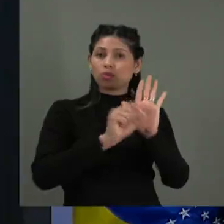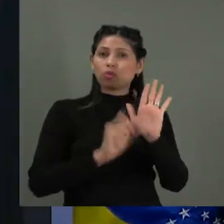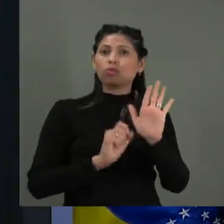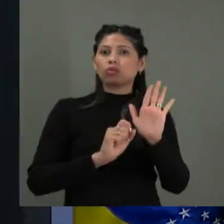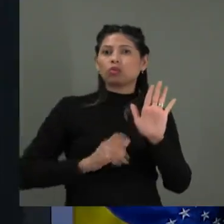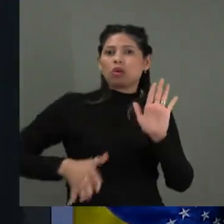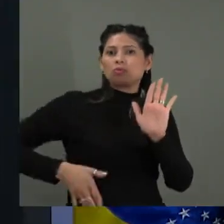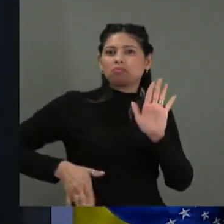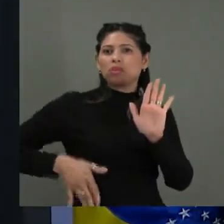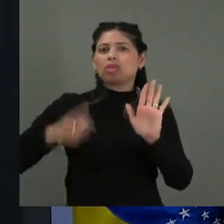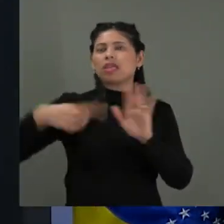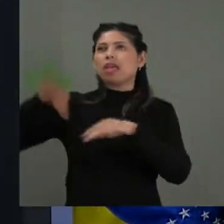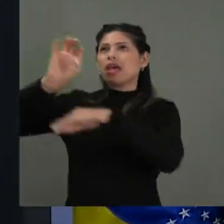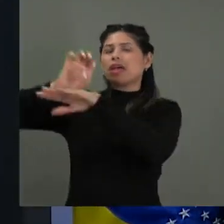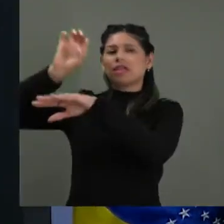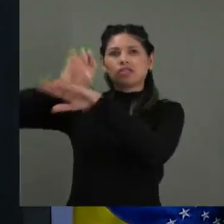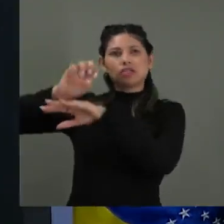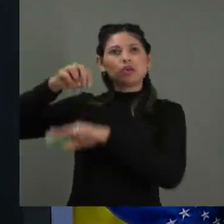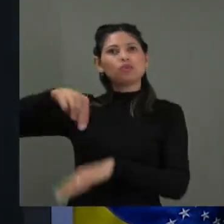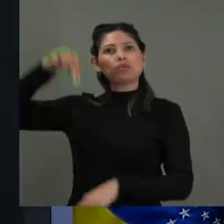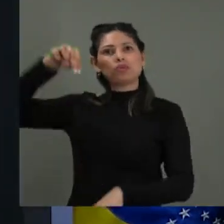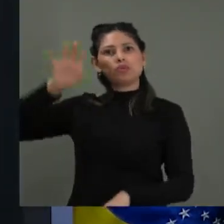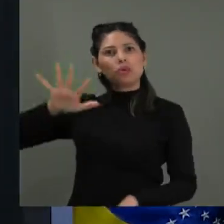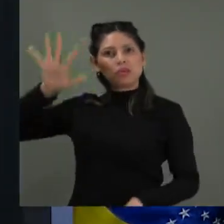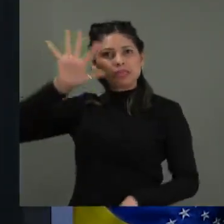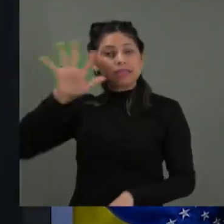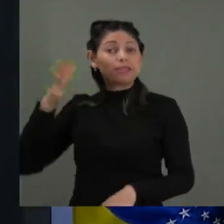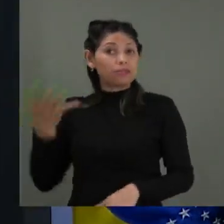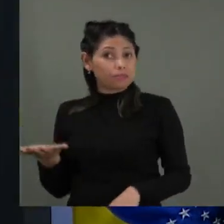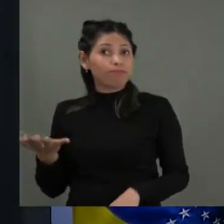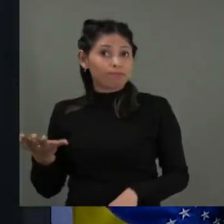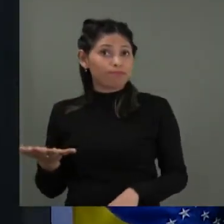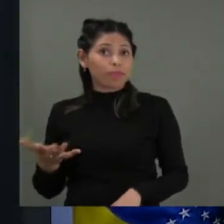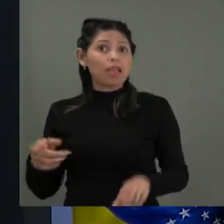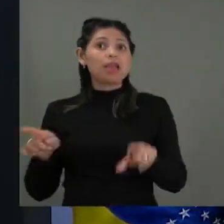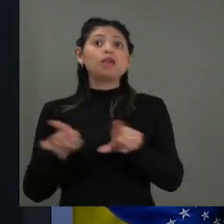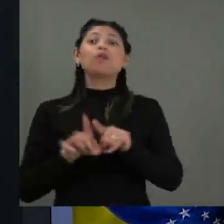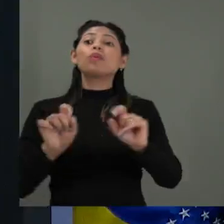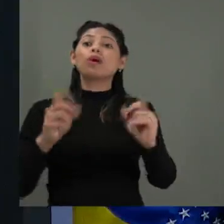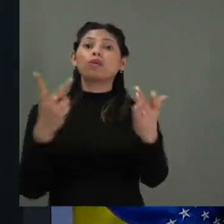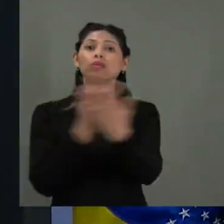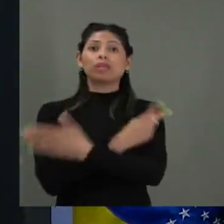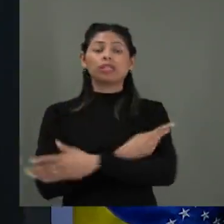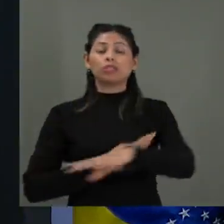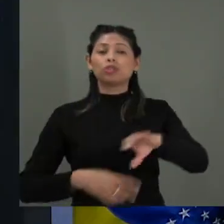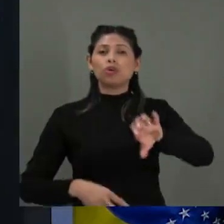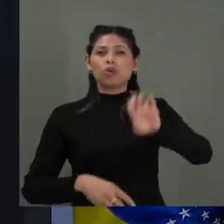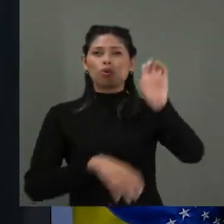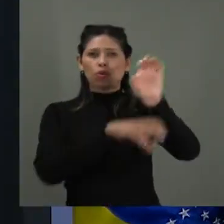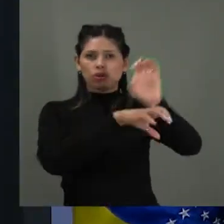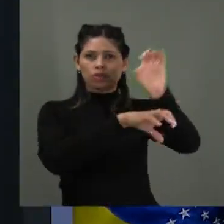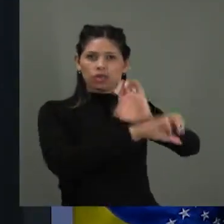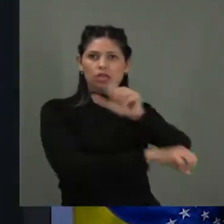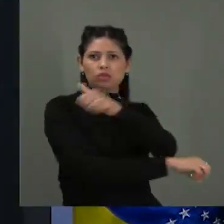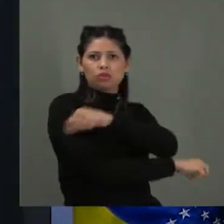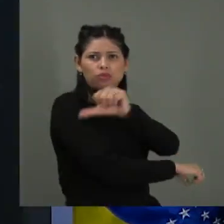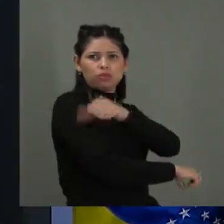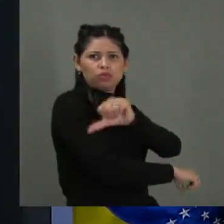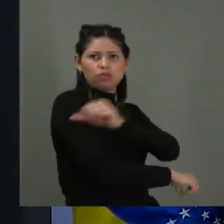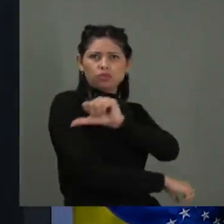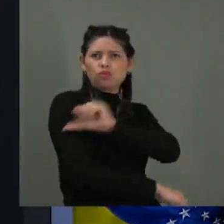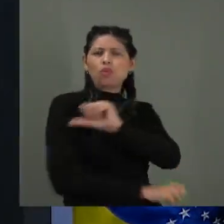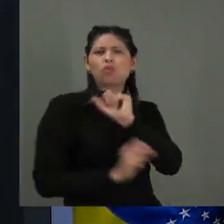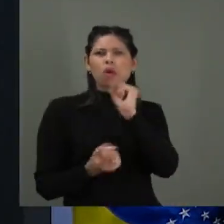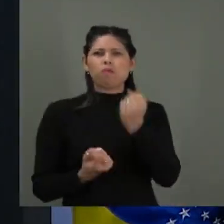entender o porquê disso tudo. E o Rio de Janeiro em chamas. E as cidades sendo invadidas, terras